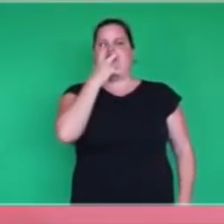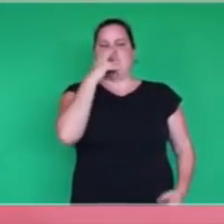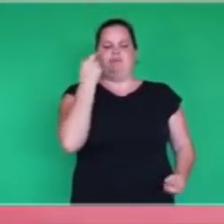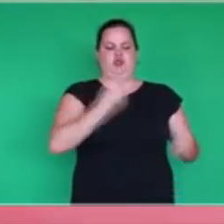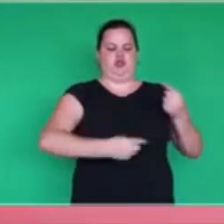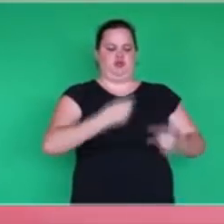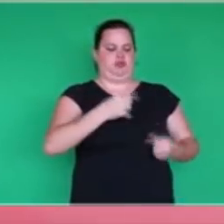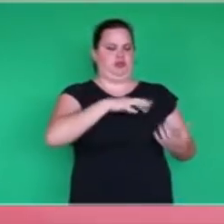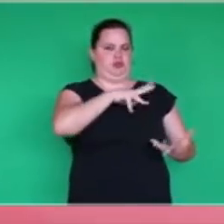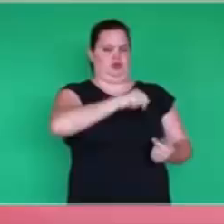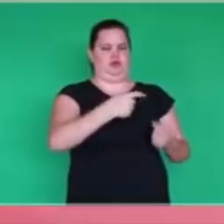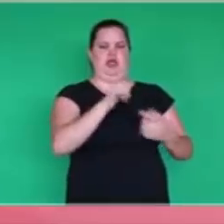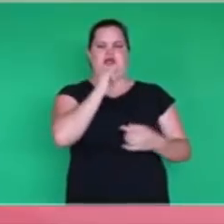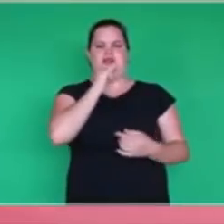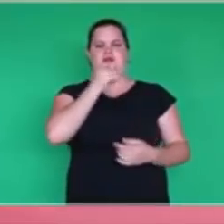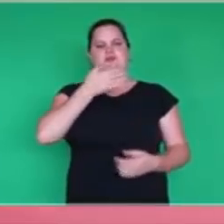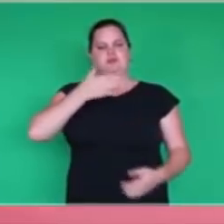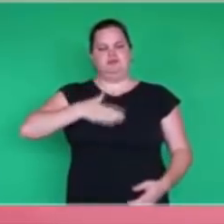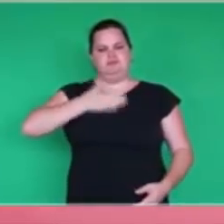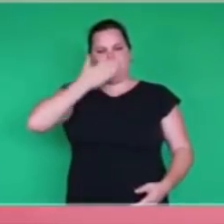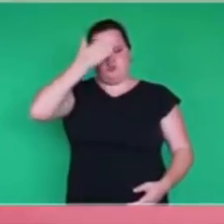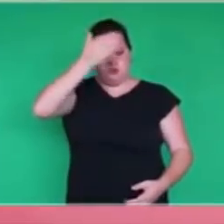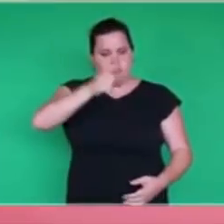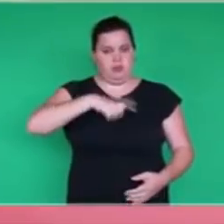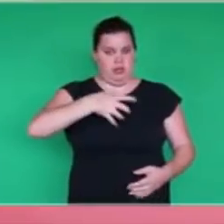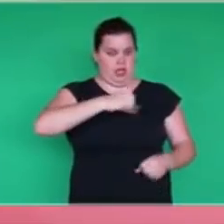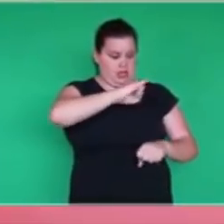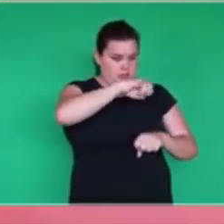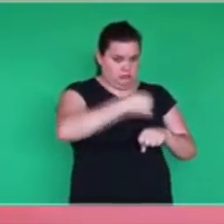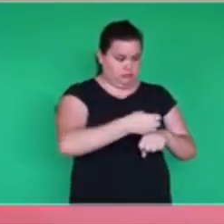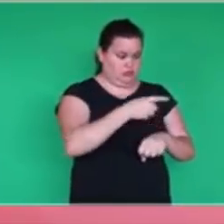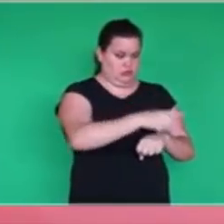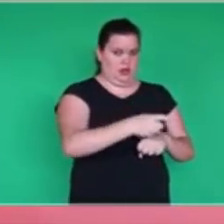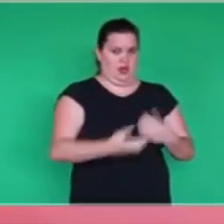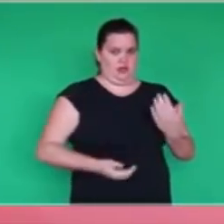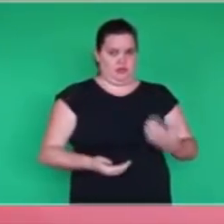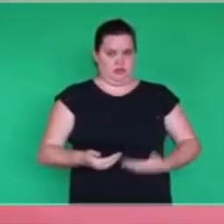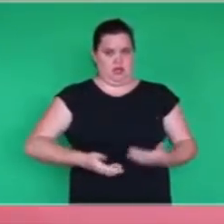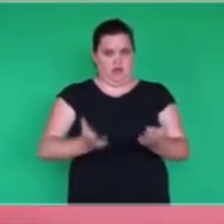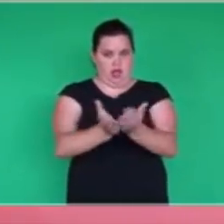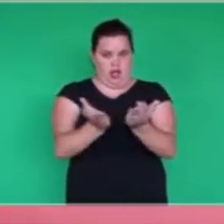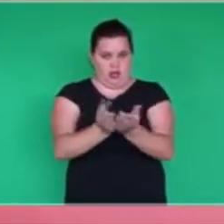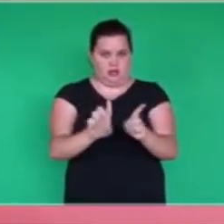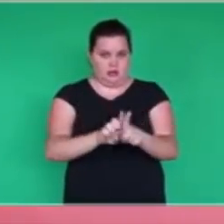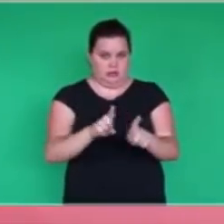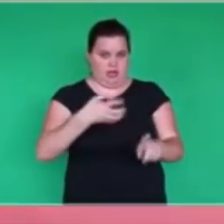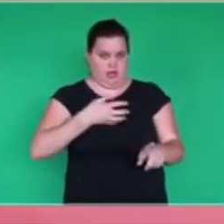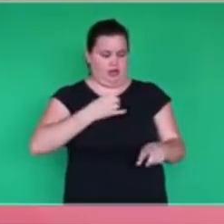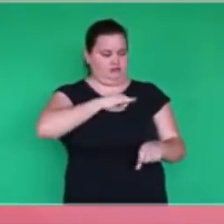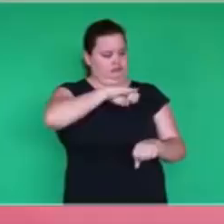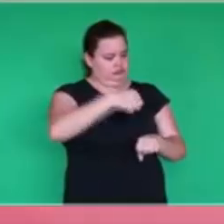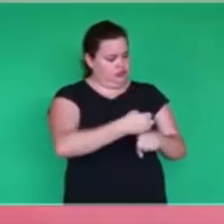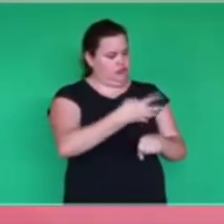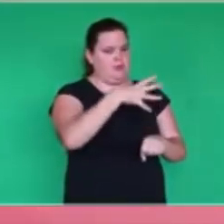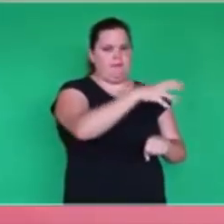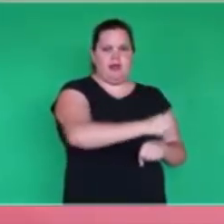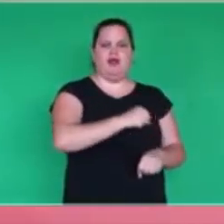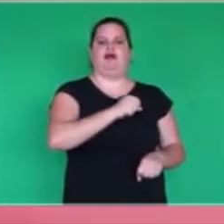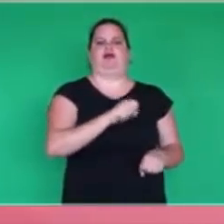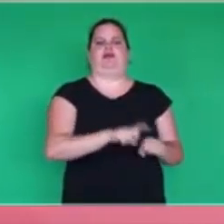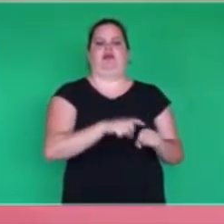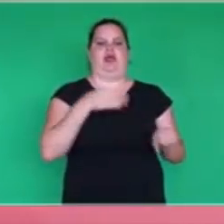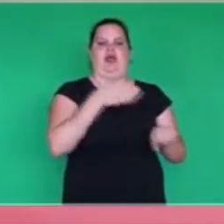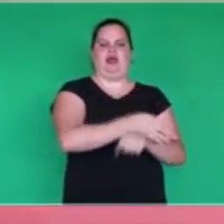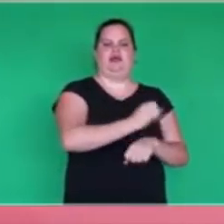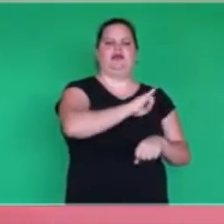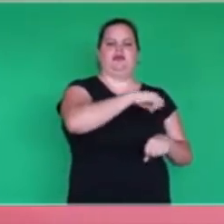muçulmanos querem Jerusalém. Os cristãos dizem que já estão em Jerusalém. A igreja... Os judeus querem Jerusalém,